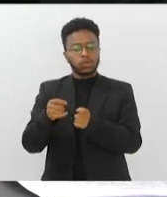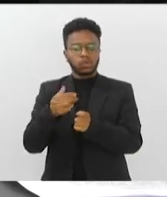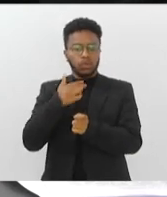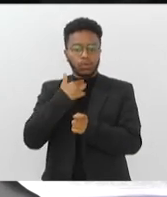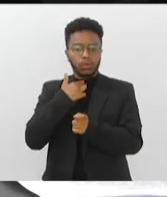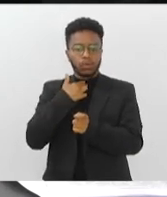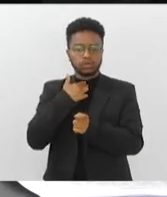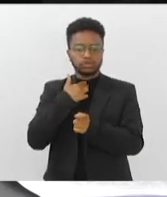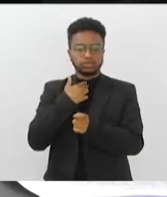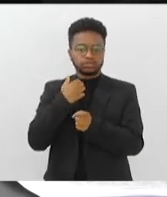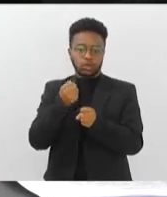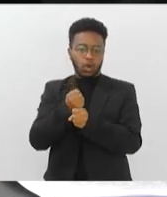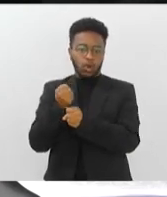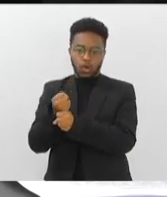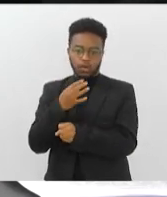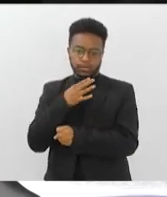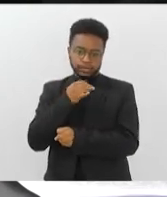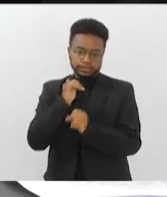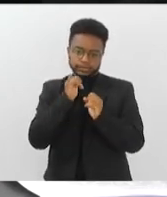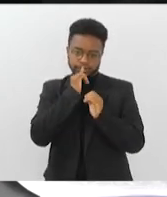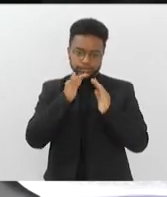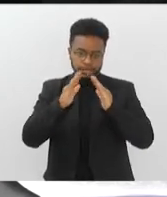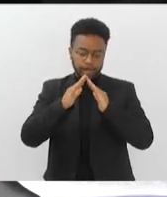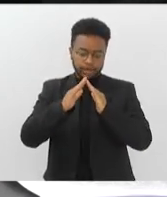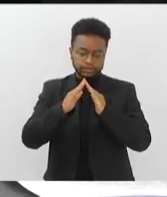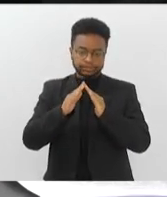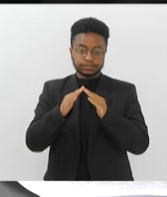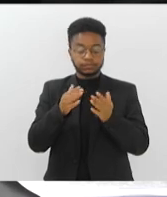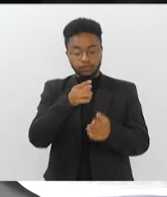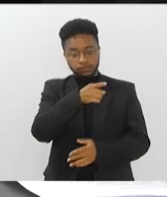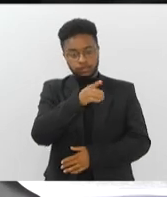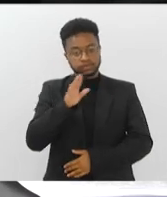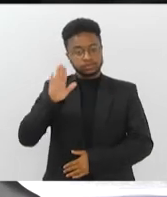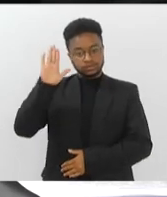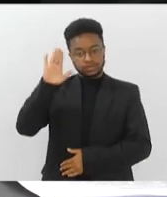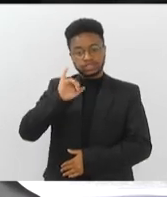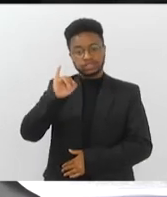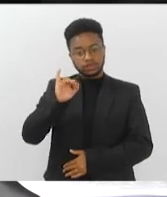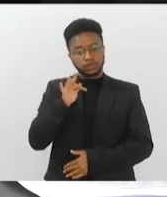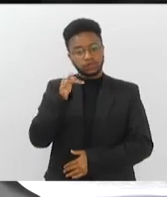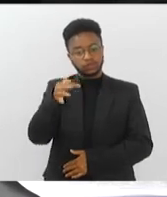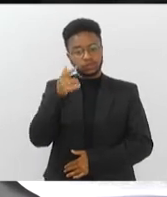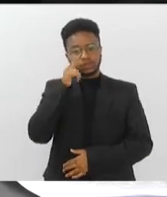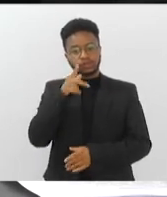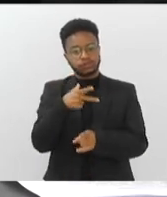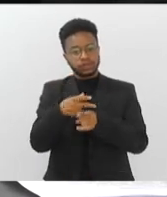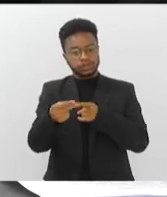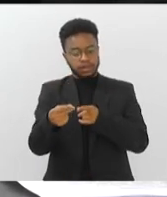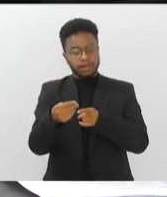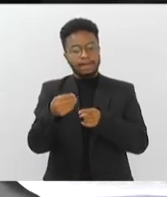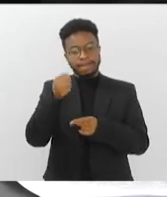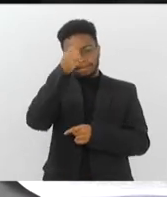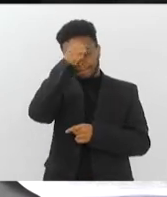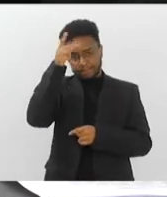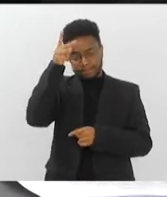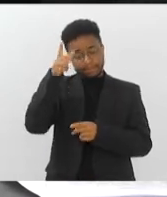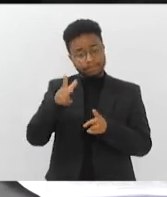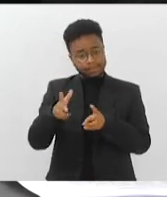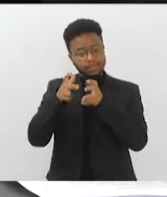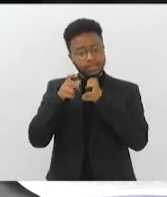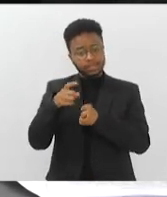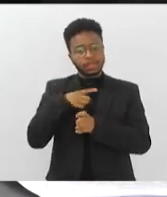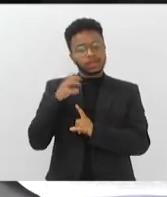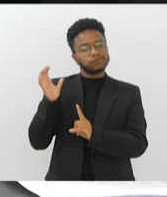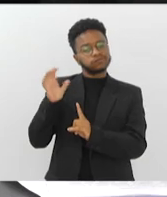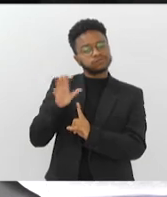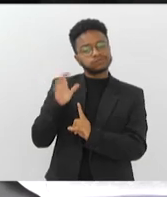acontecer. Vossa Excelência é candidato, se um dia for prefeito, vai ver que sempre vai haver uma pressão enorme